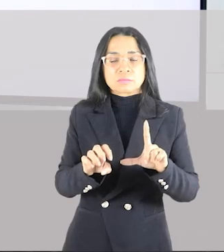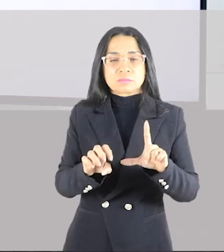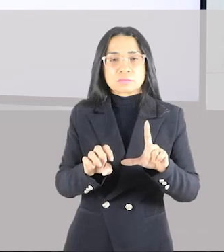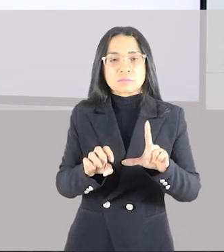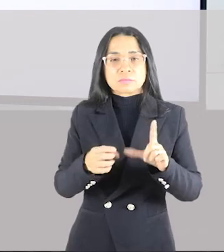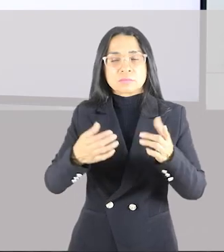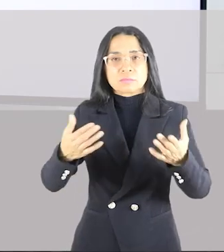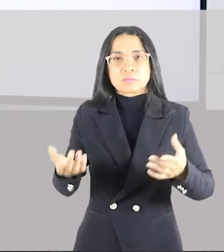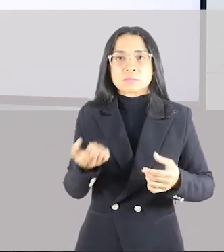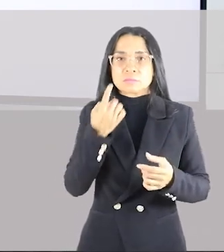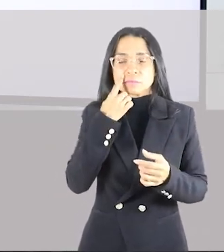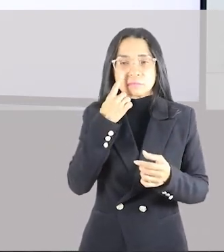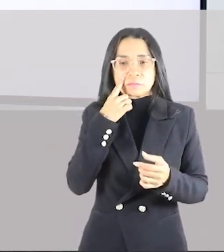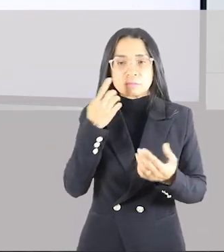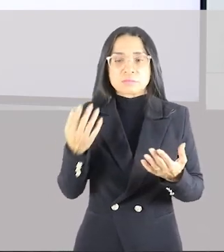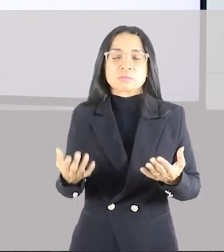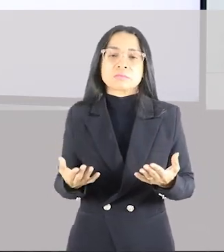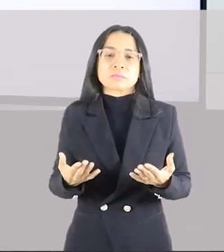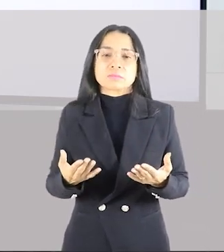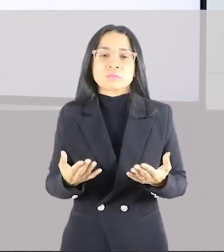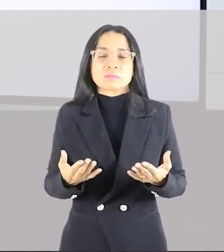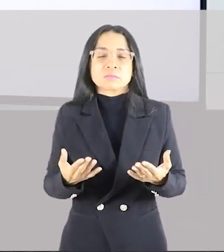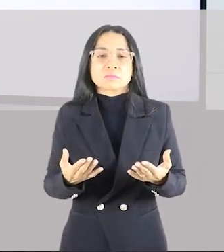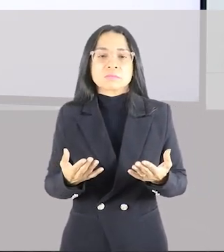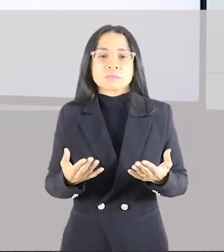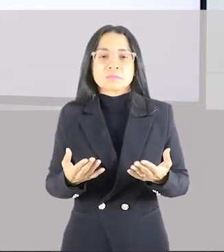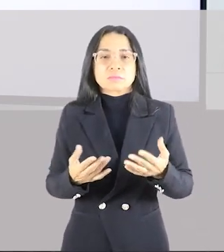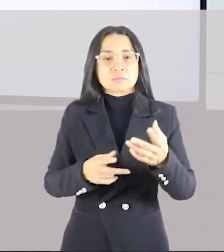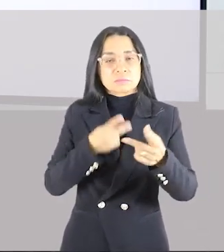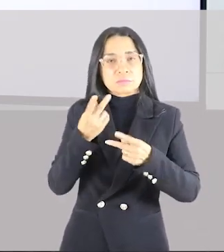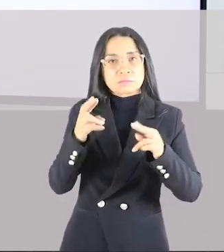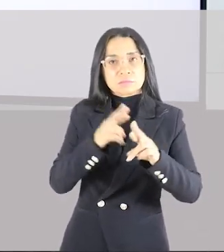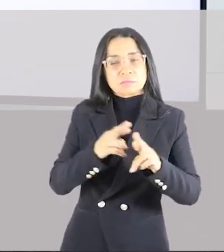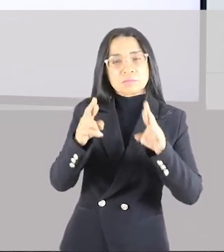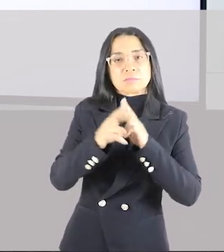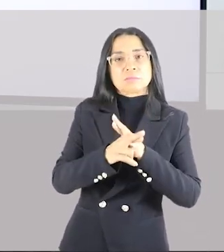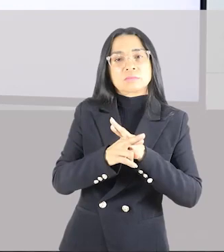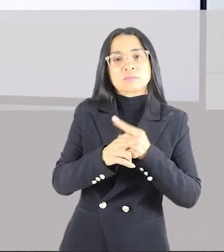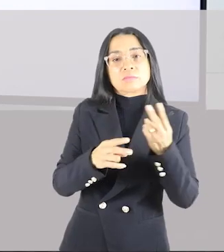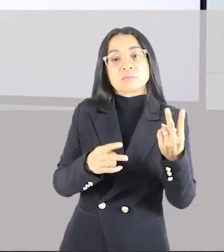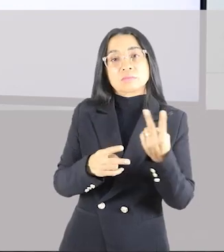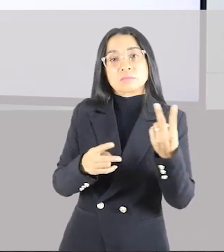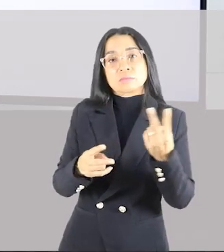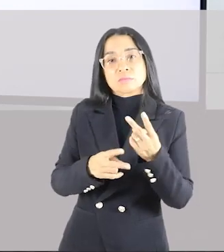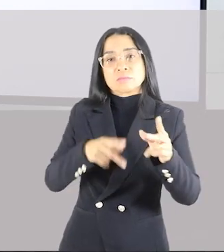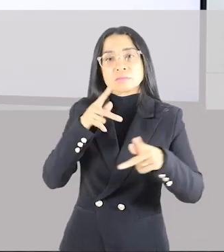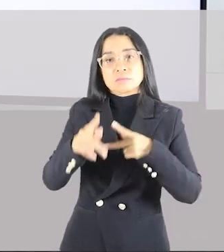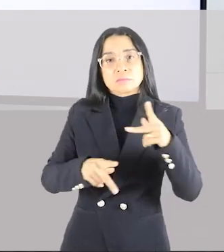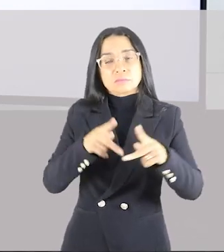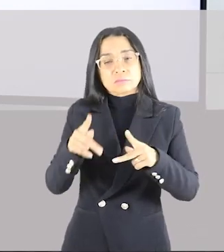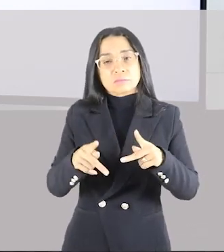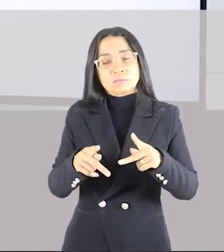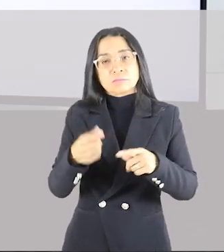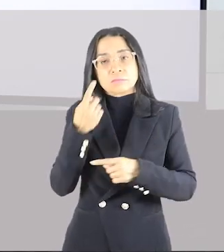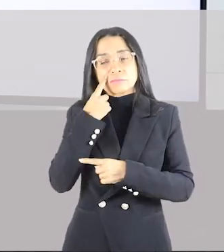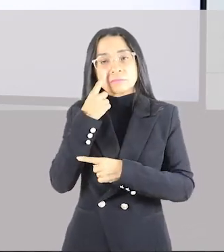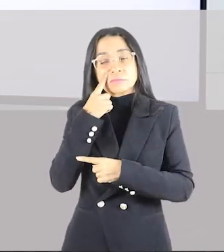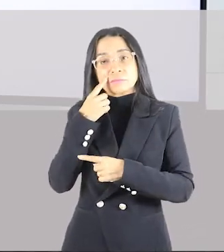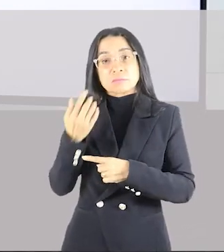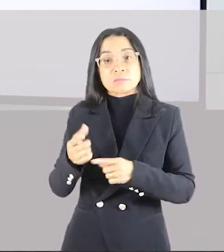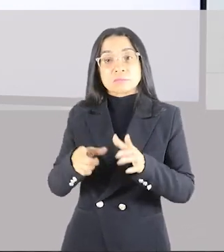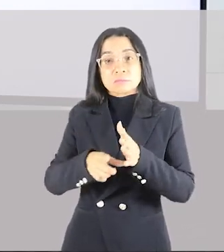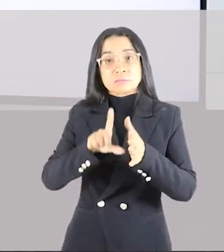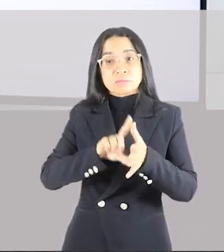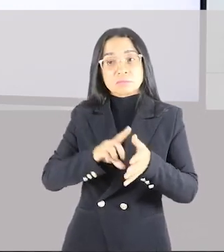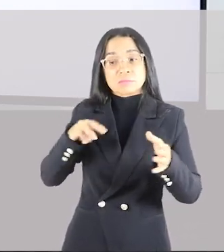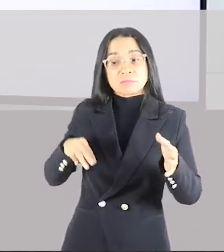econômico. Então vejam só, né? Está falando de uma relação de duas civilizações, que nós já vimos a Mesopotâmia, estamos vendo o